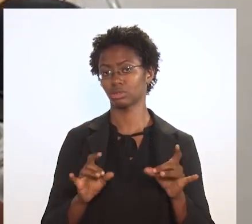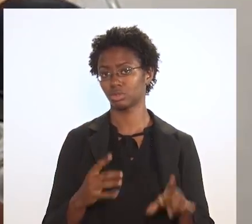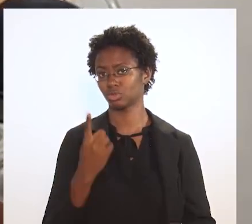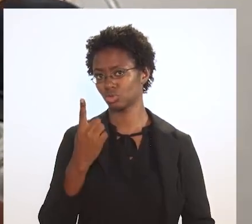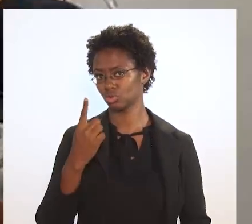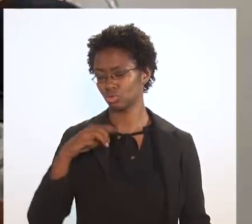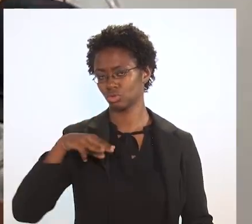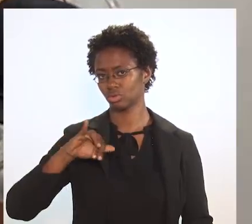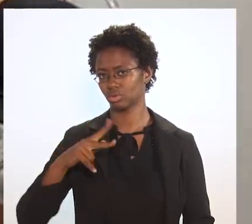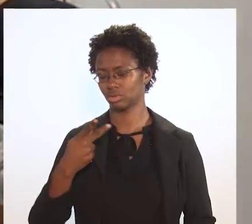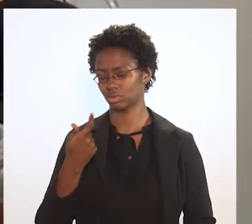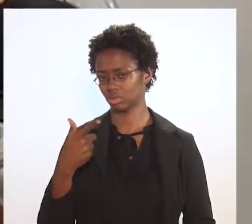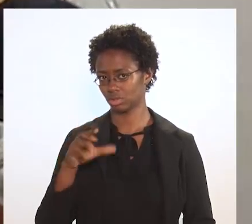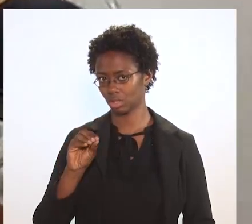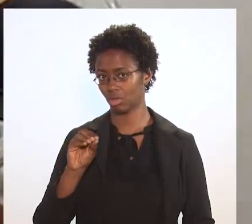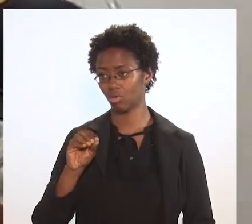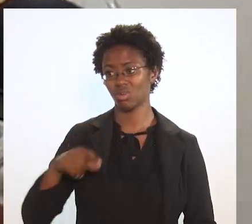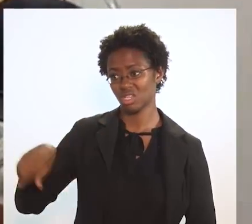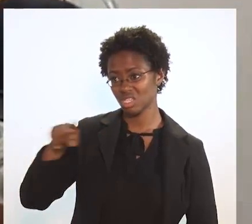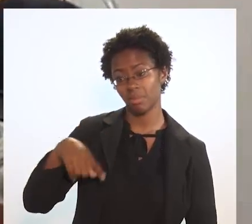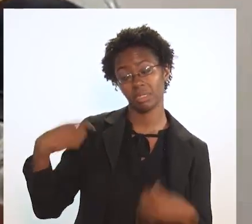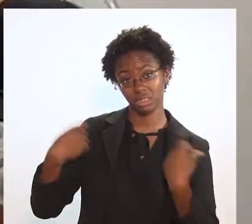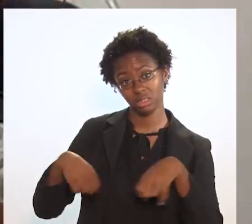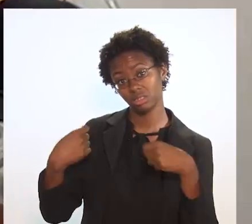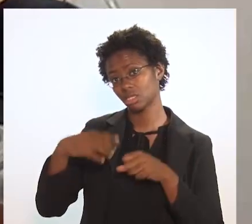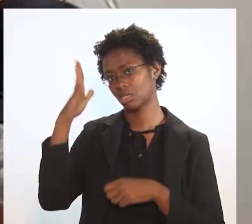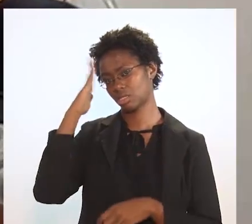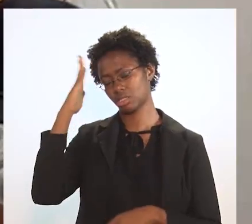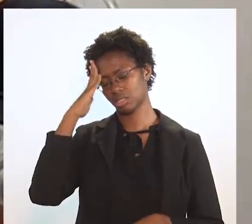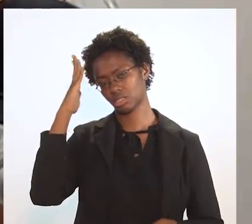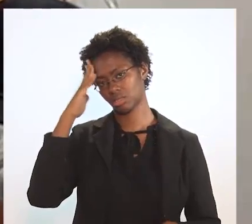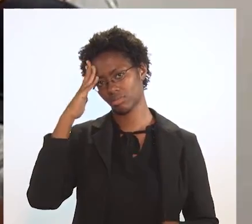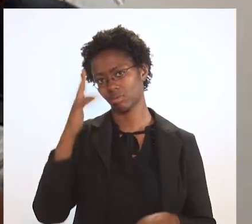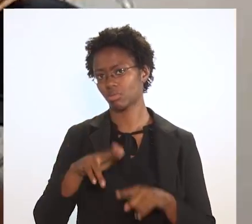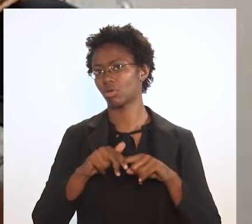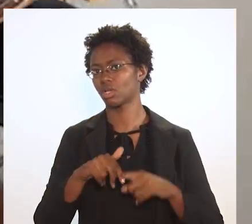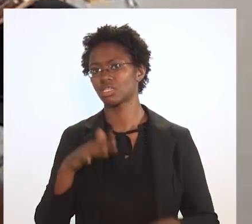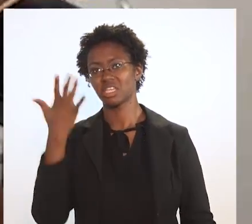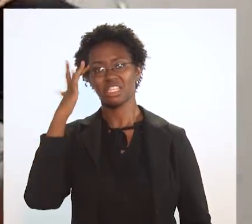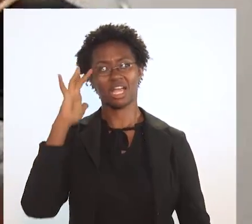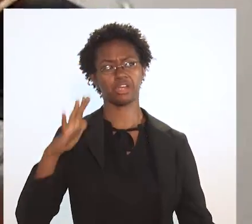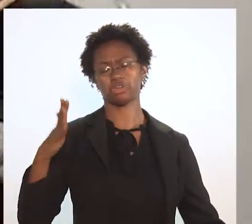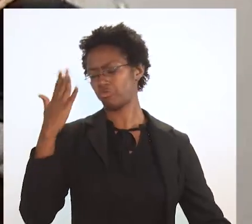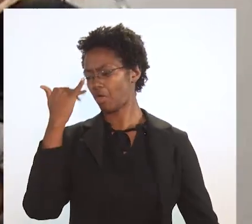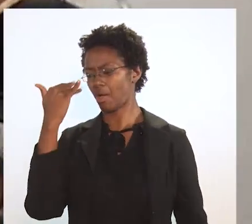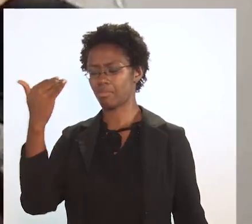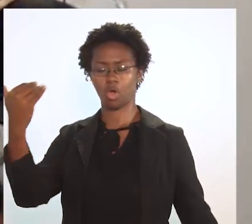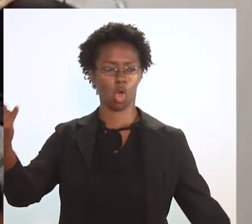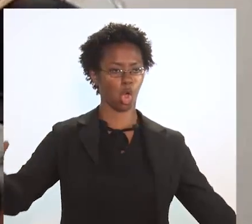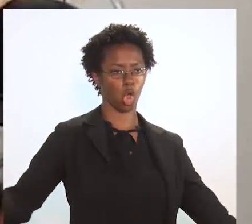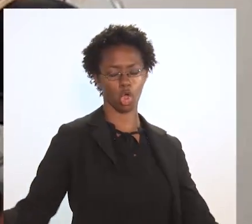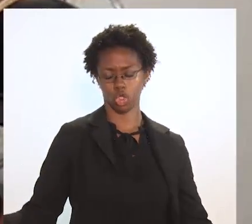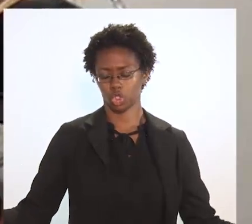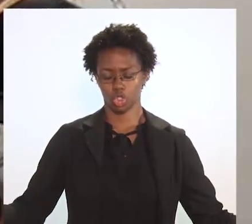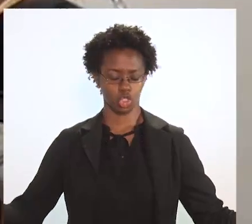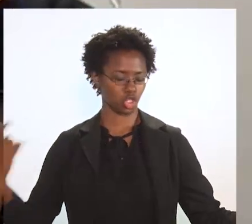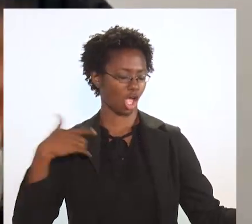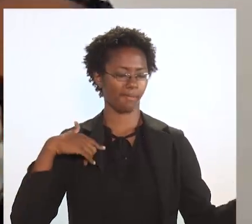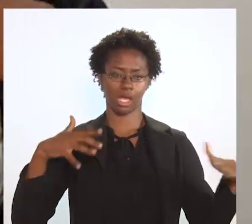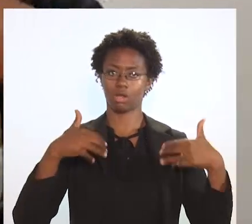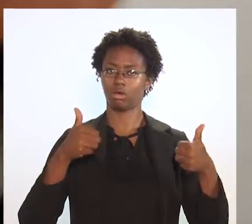dessa vendagem, né, de 1 milhão. E essa rapaziada precisa saber, né? Porque eles estão hoje se achando os tubarões,